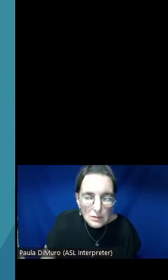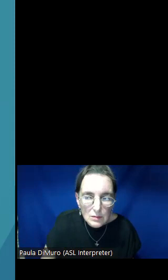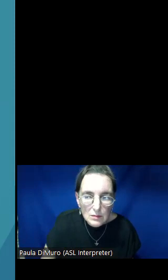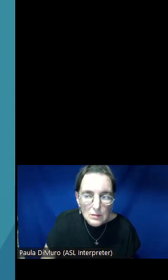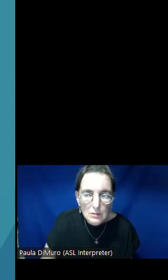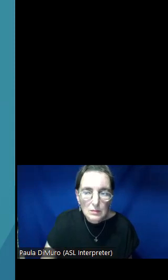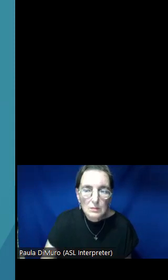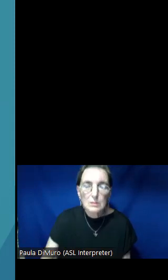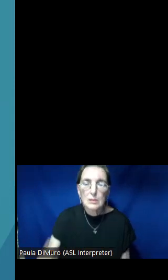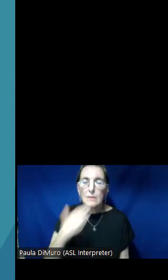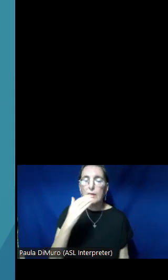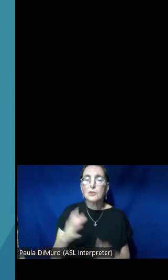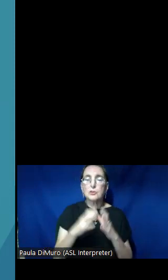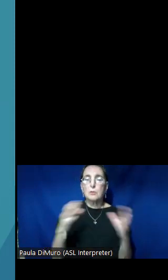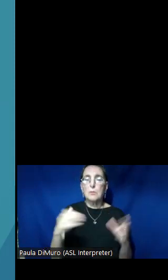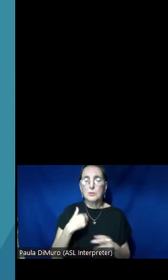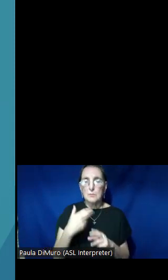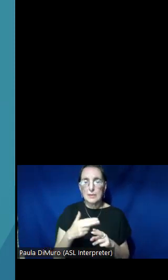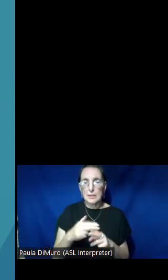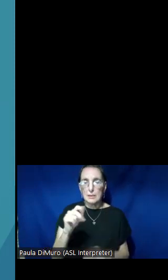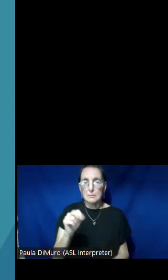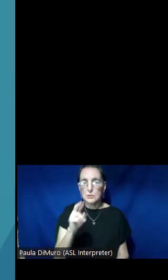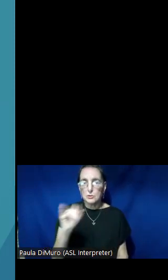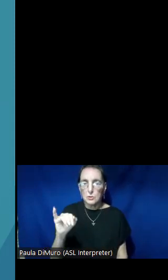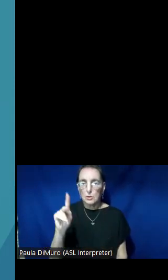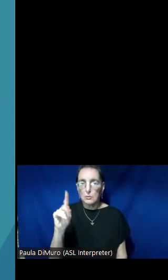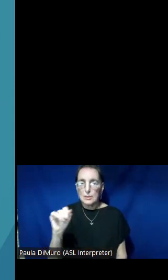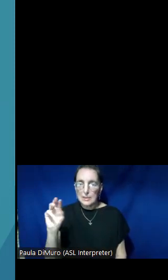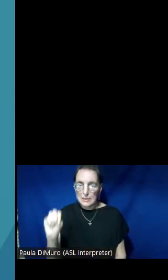Muito obrigada, minha nome é Tori Kim.